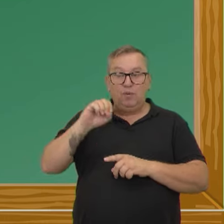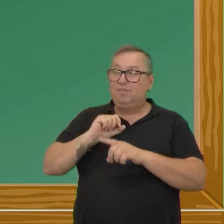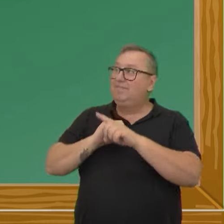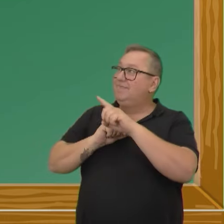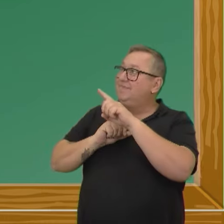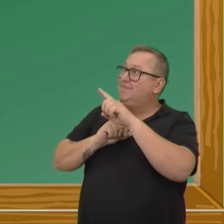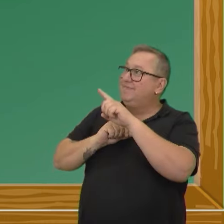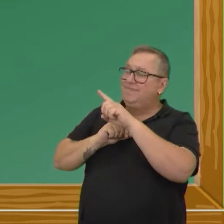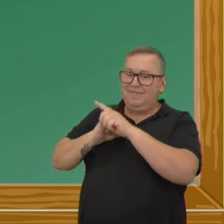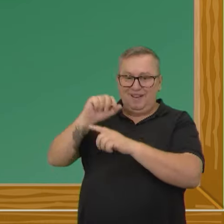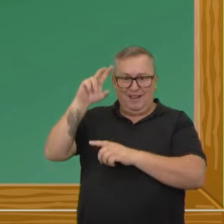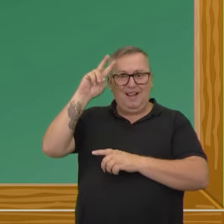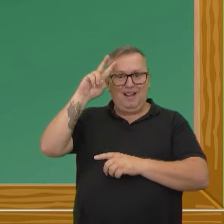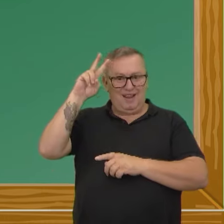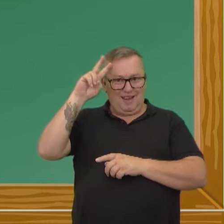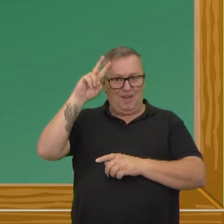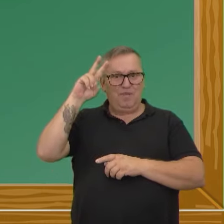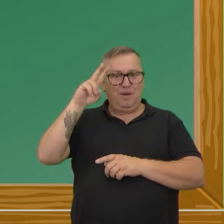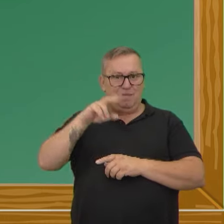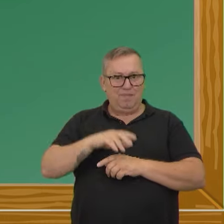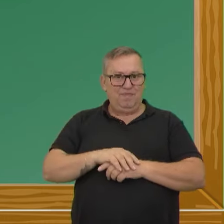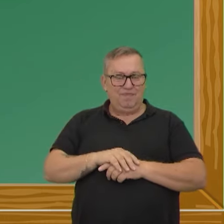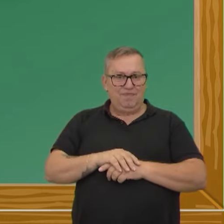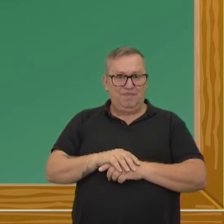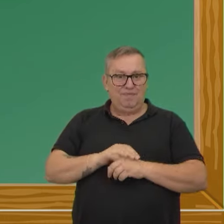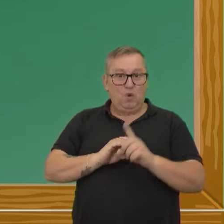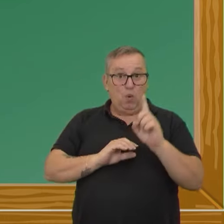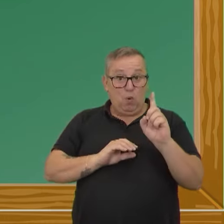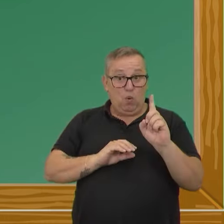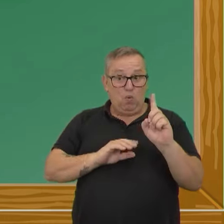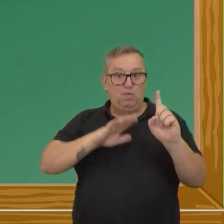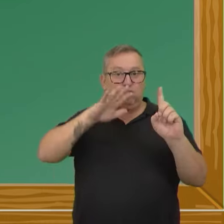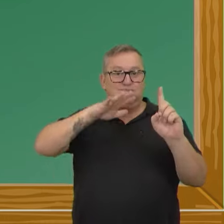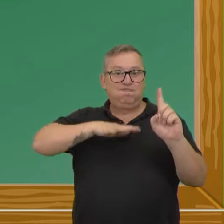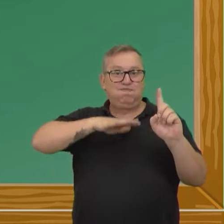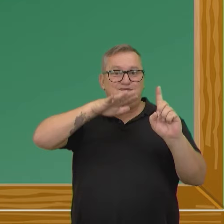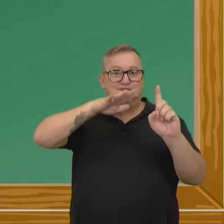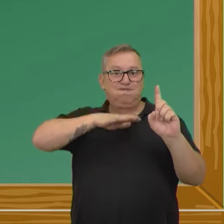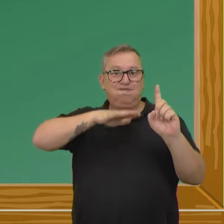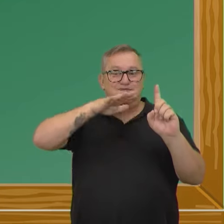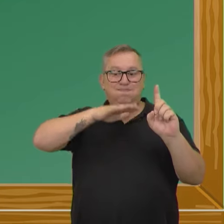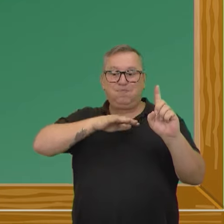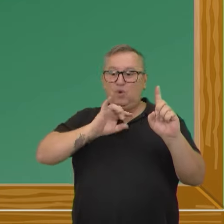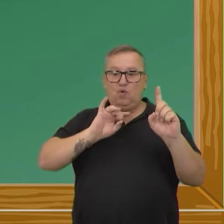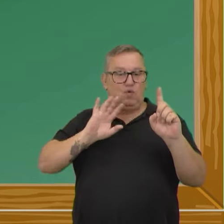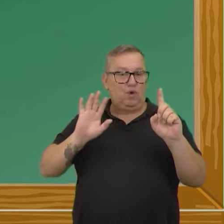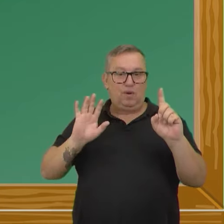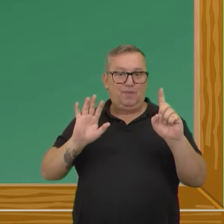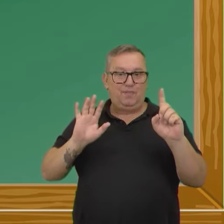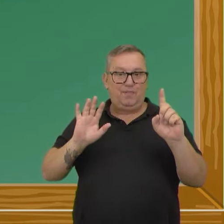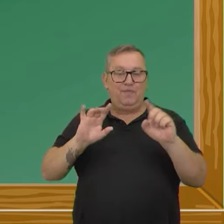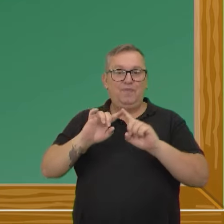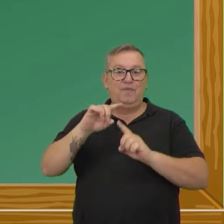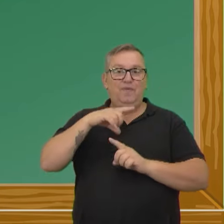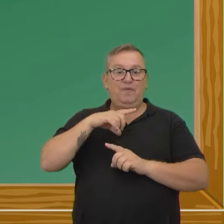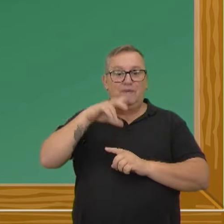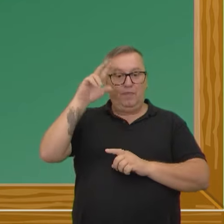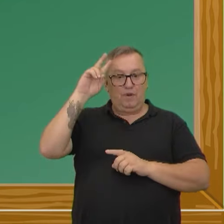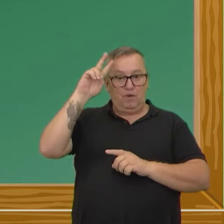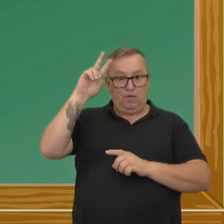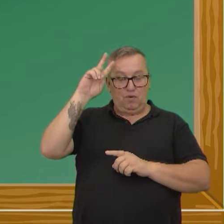Monoteísmo. Vocês se lembram o que é monoteísmo? Povos que cultuavam um único Deus. Então, nós temos na